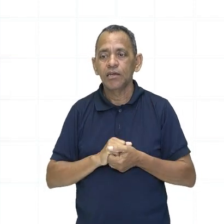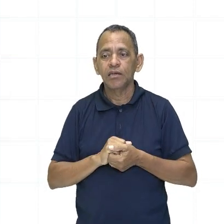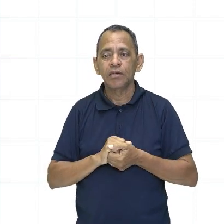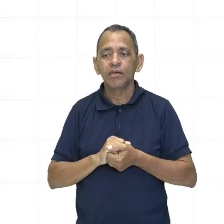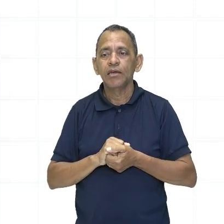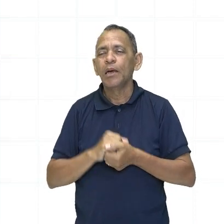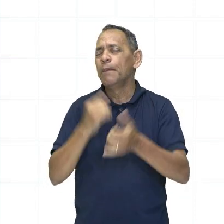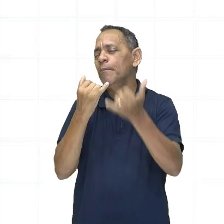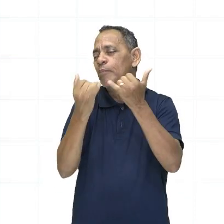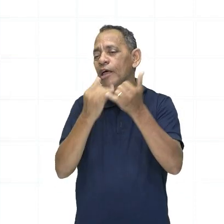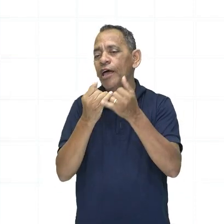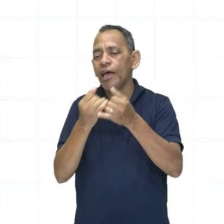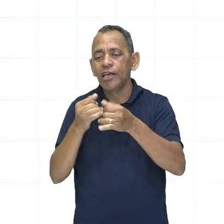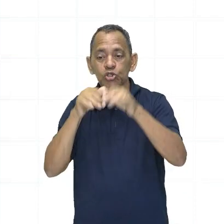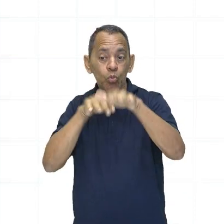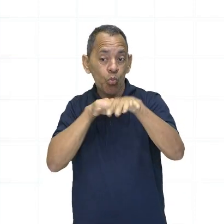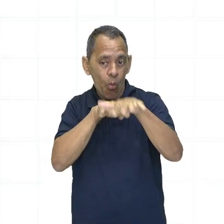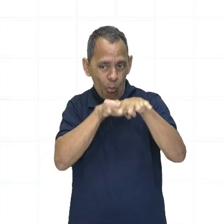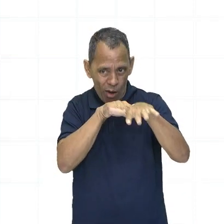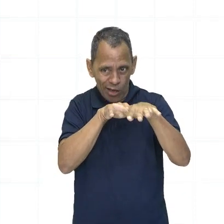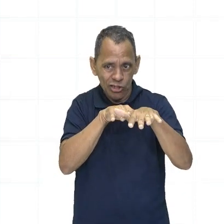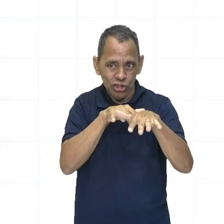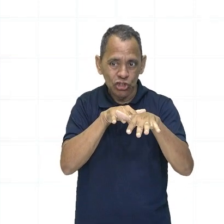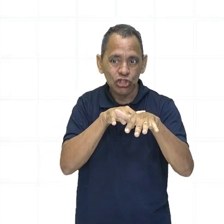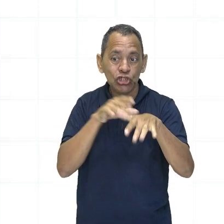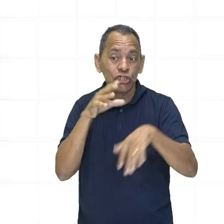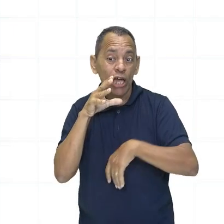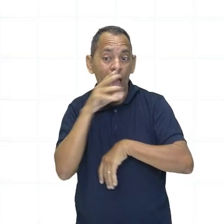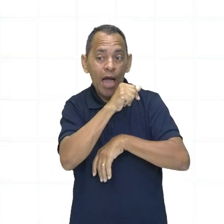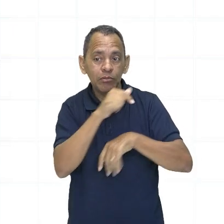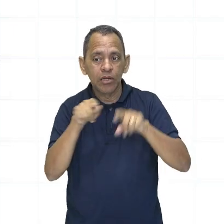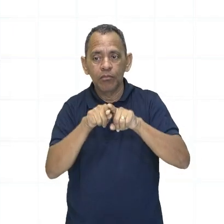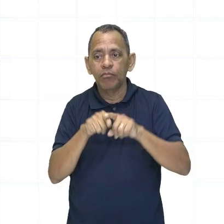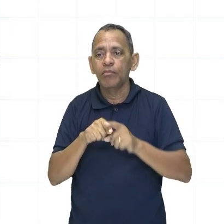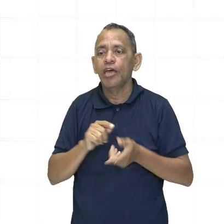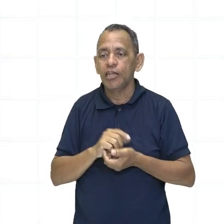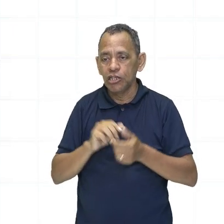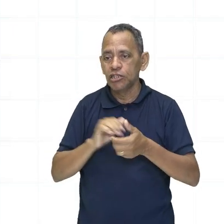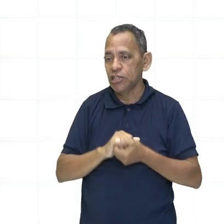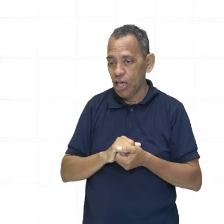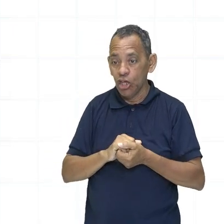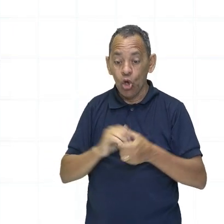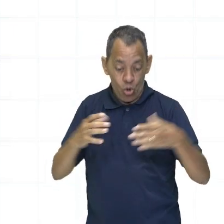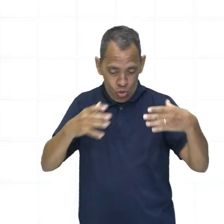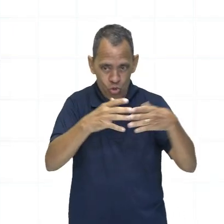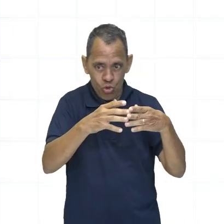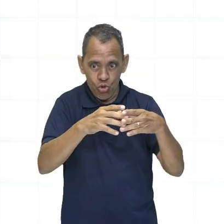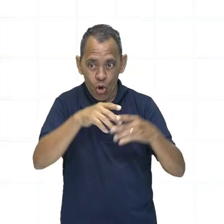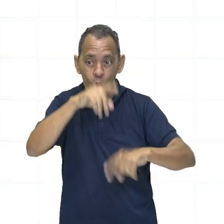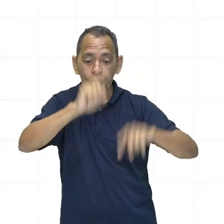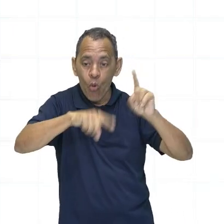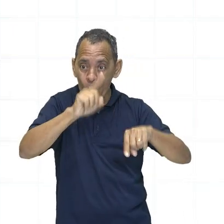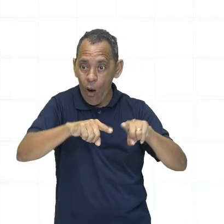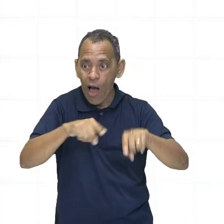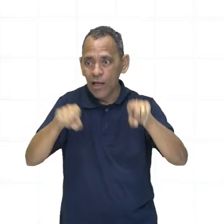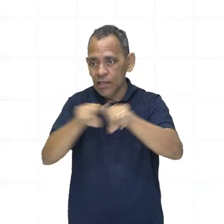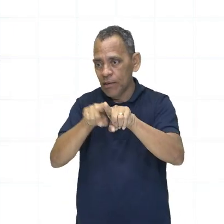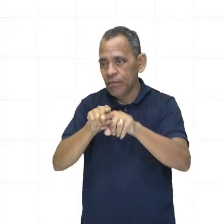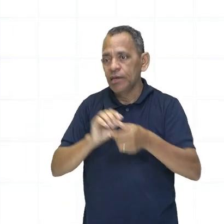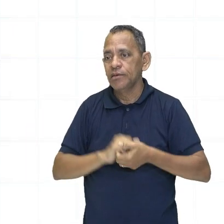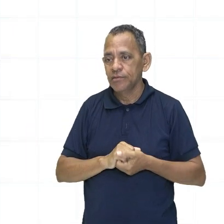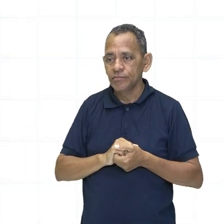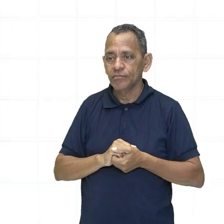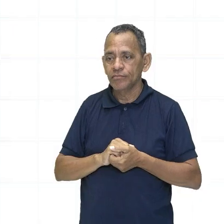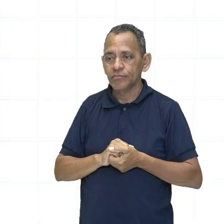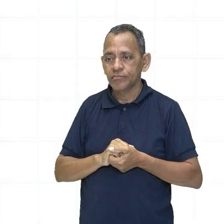marchinha acelerada ao som de uma banda que segue o estilo dos blocos de carnaval. Ele